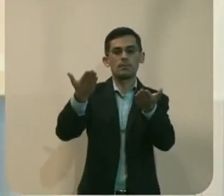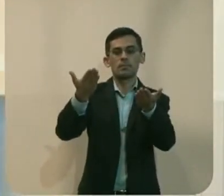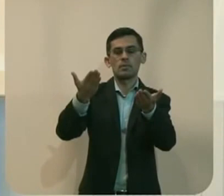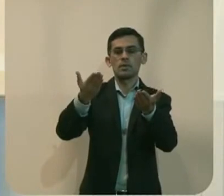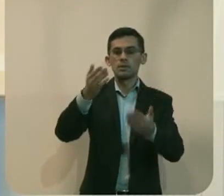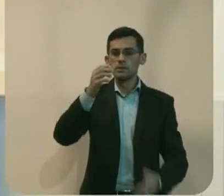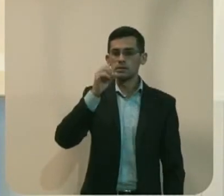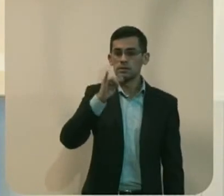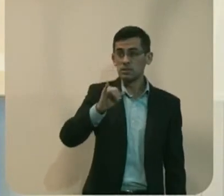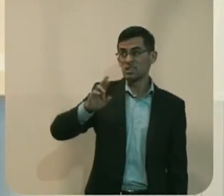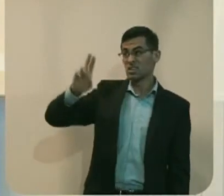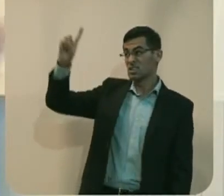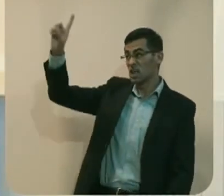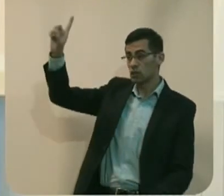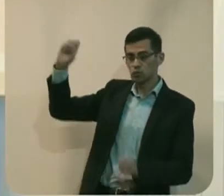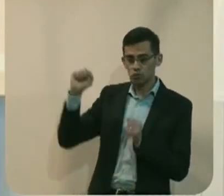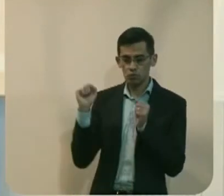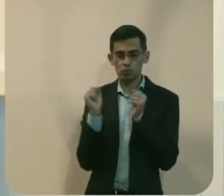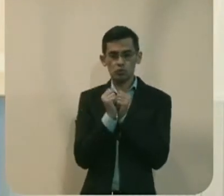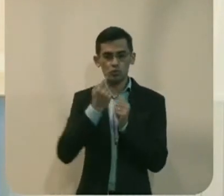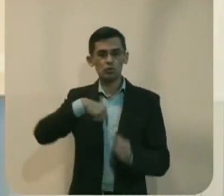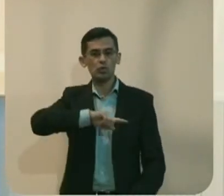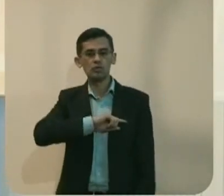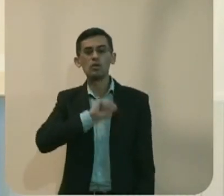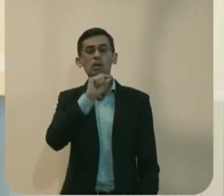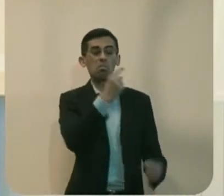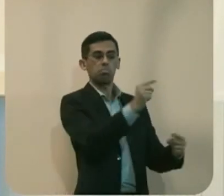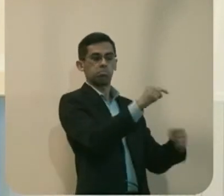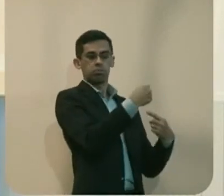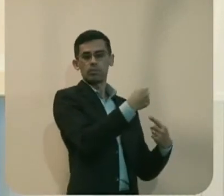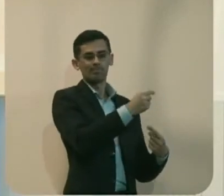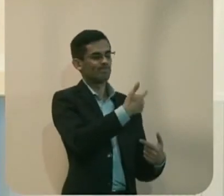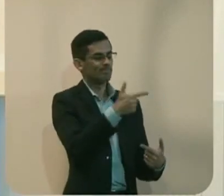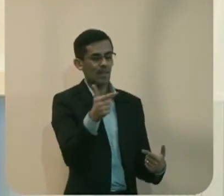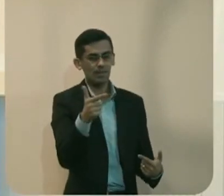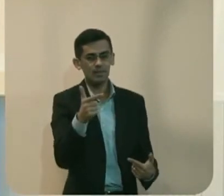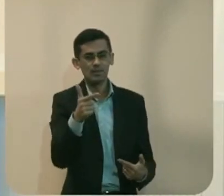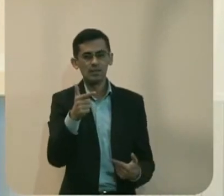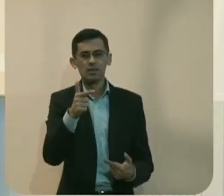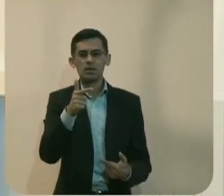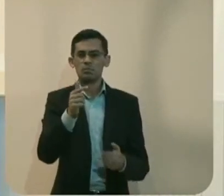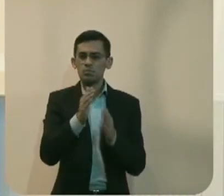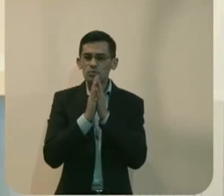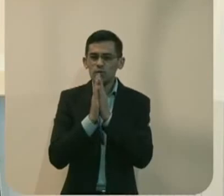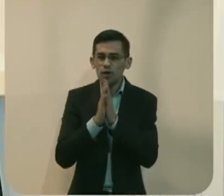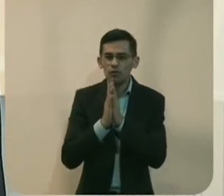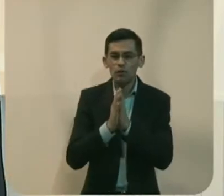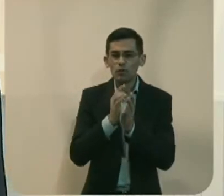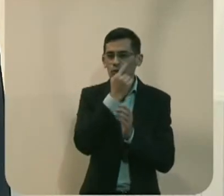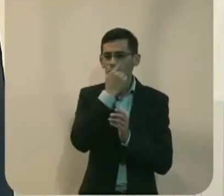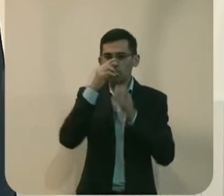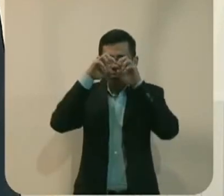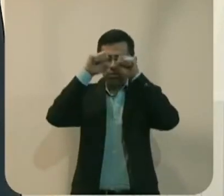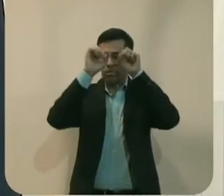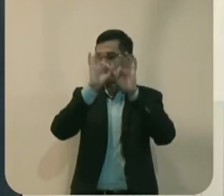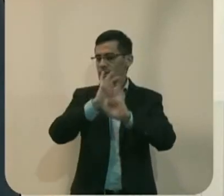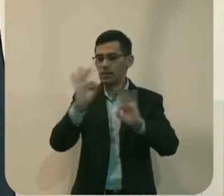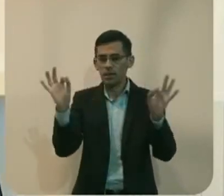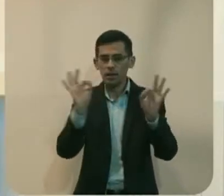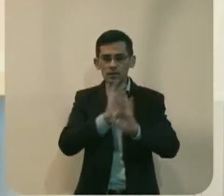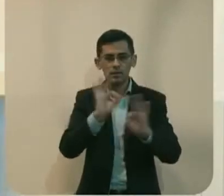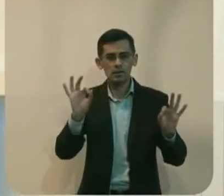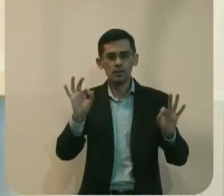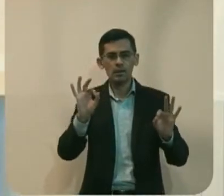o Senhor está conosco, quem pode ser contra nós? Não permita que os seus olhos fiquem obscurecidos pela